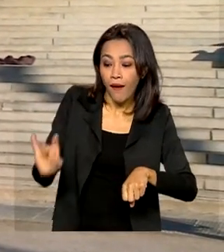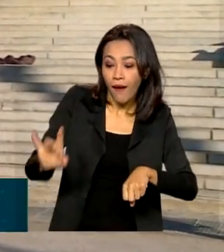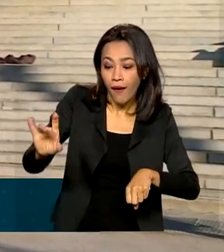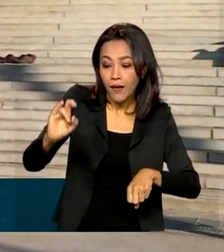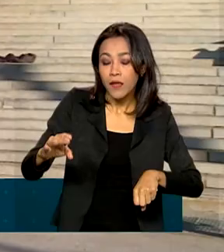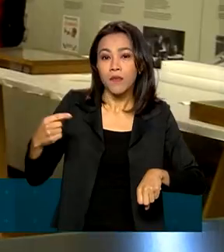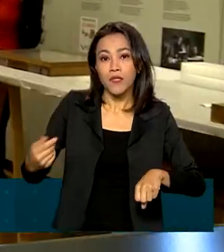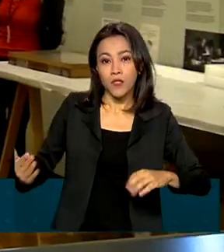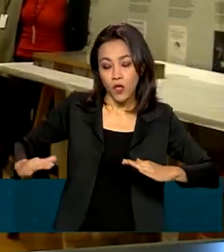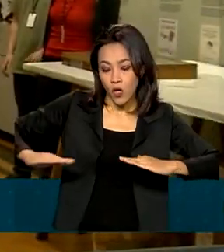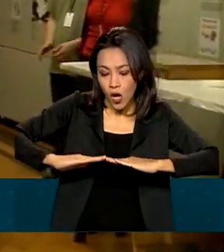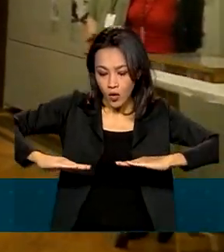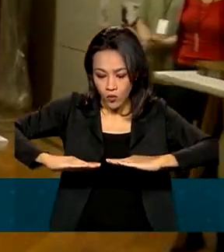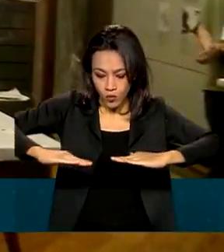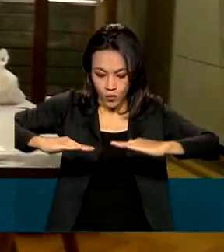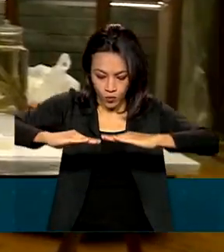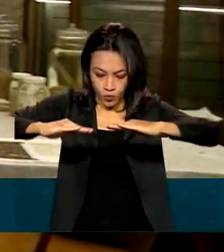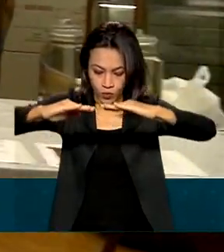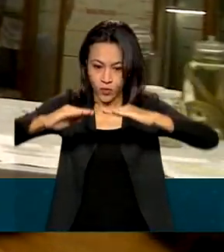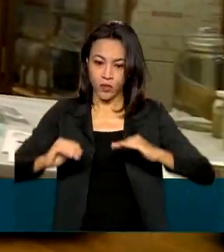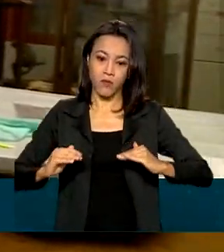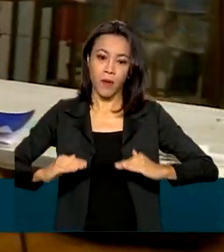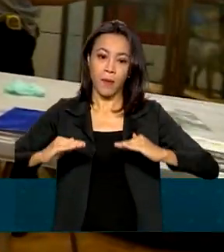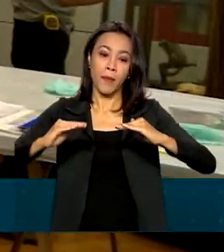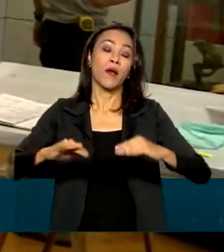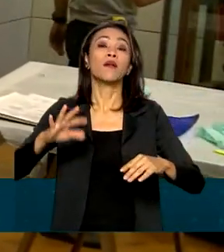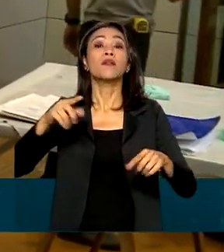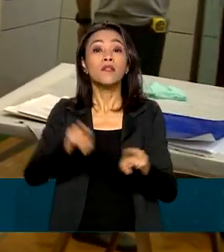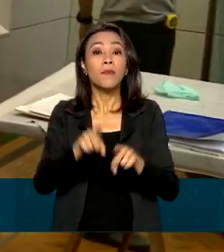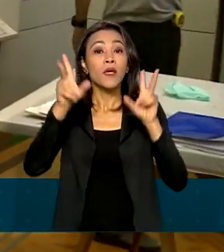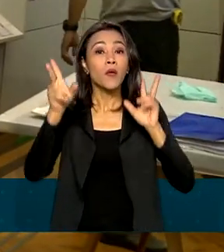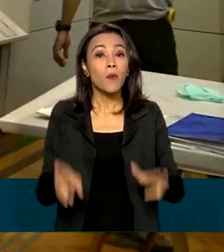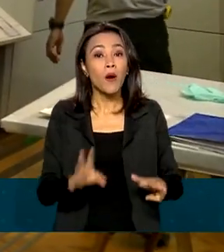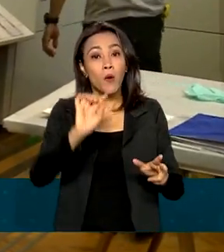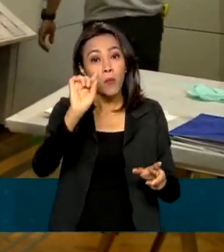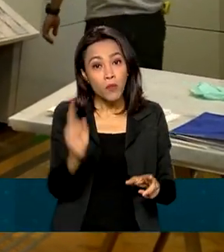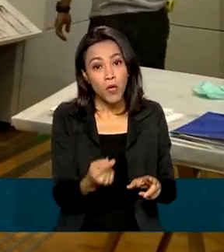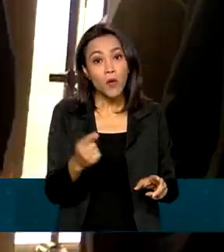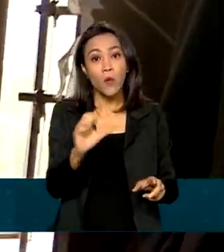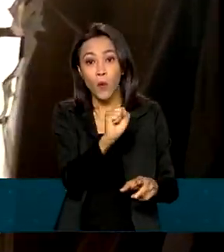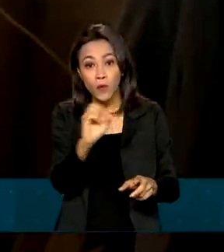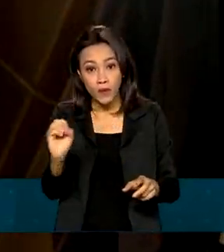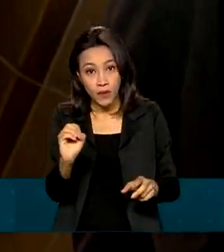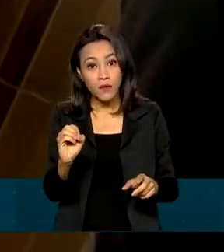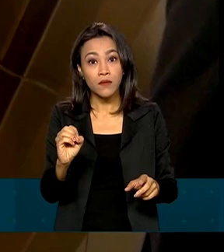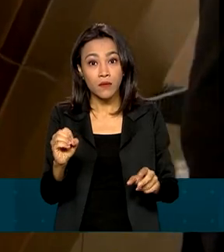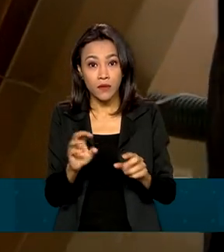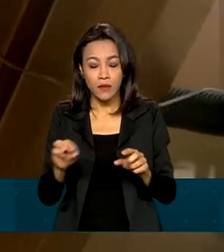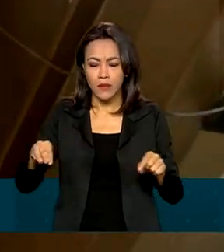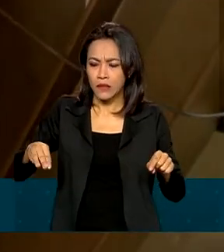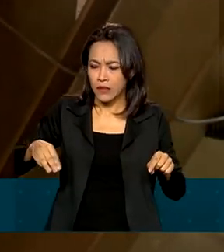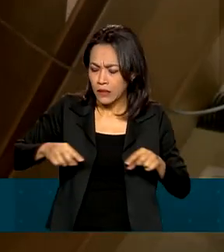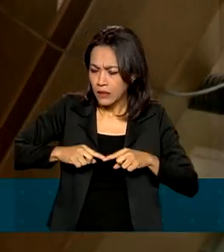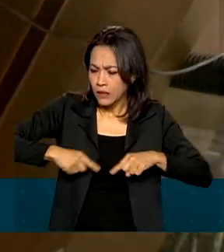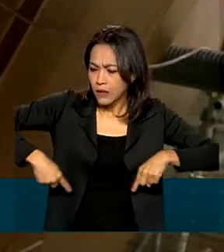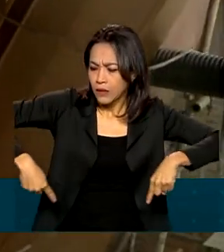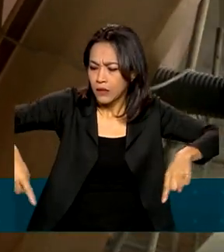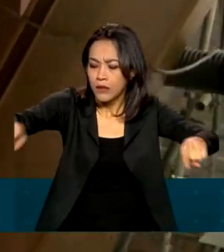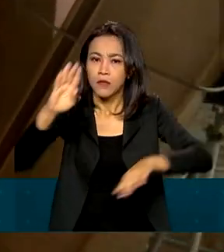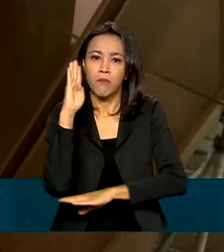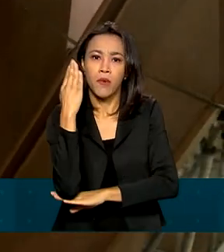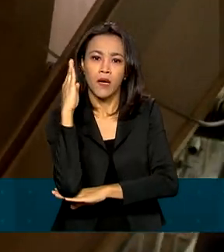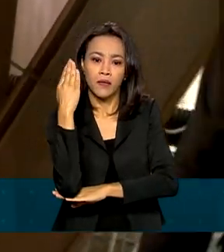voltar para o seu lugar. Mesma coisa aconteceu com 1.800 metros quadrados de soalho de madeira, onde taco por taco foi